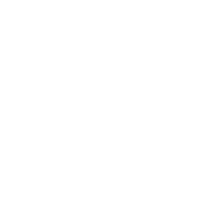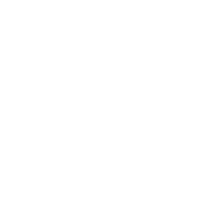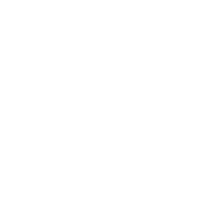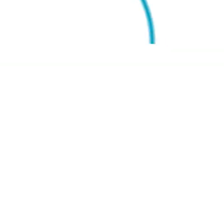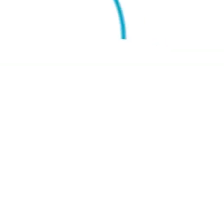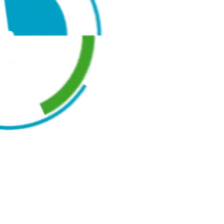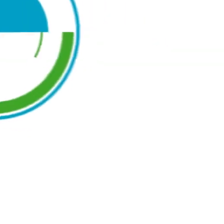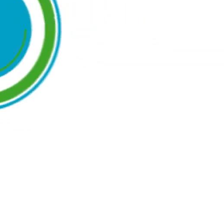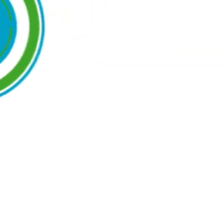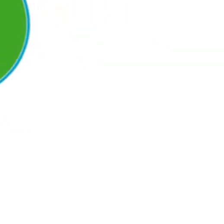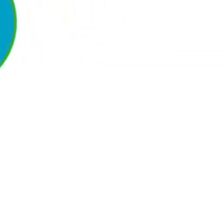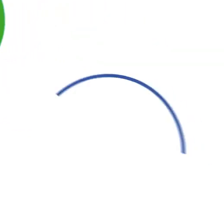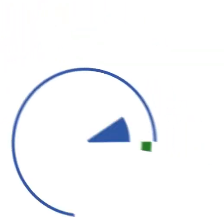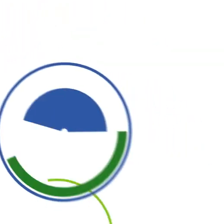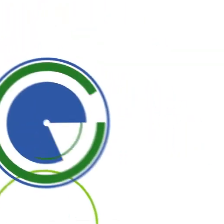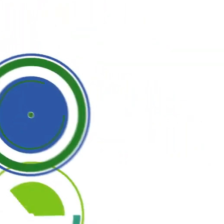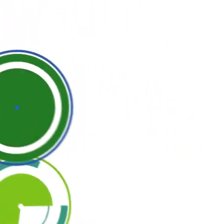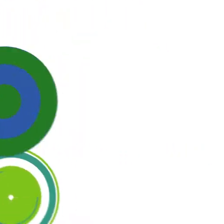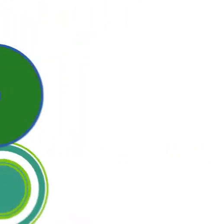E aí